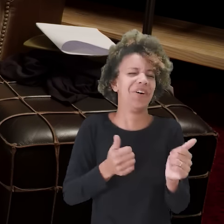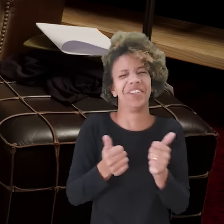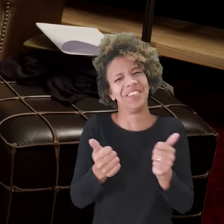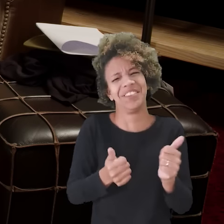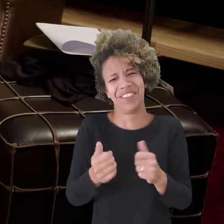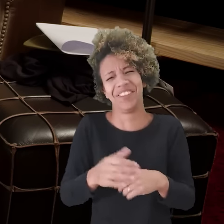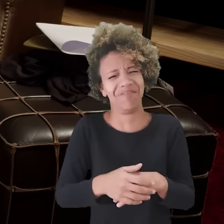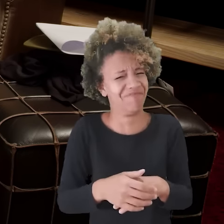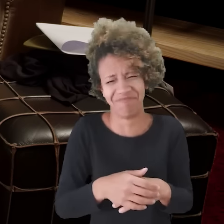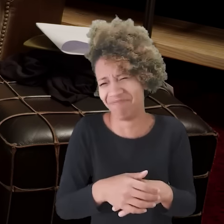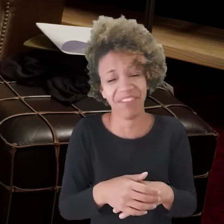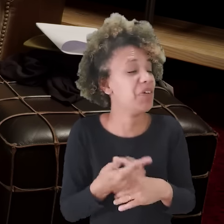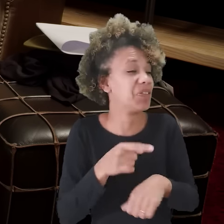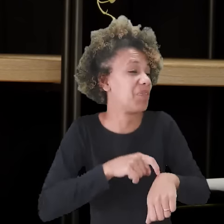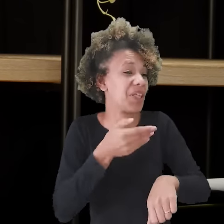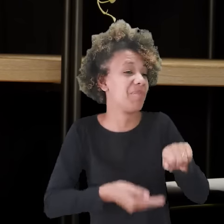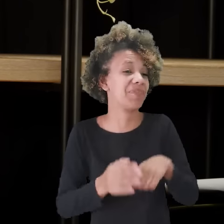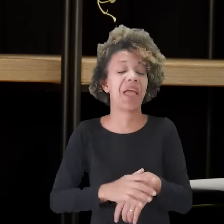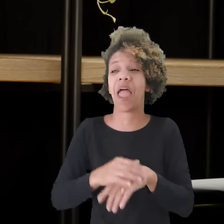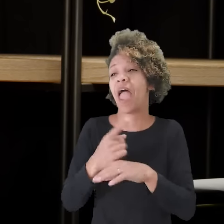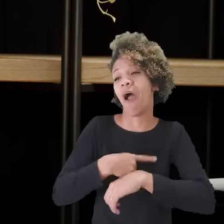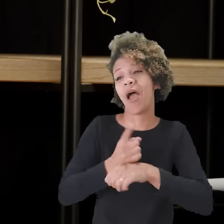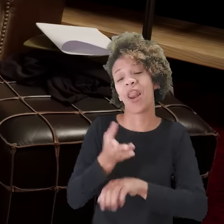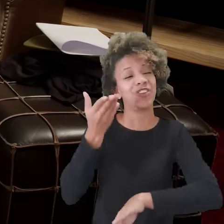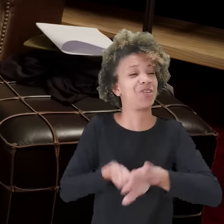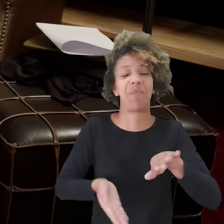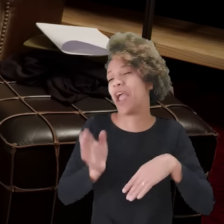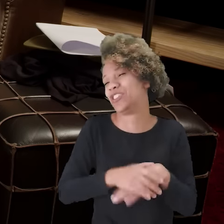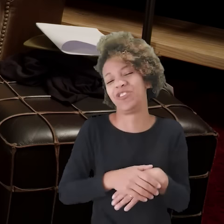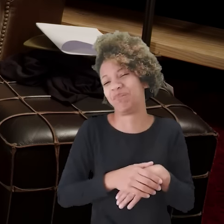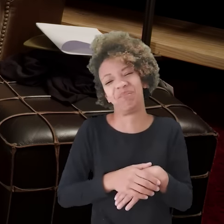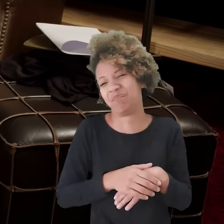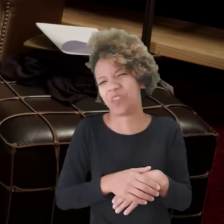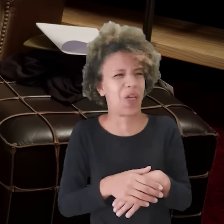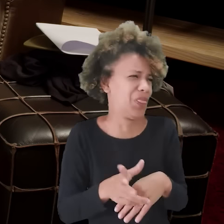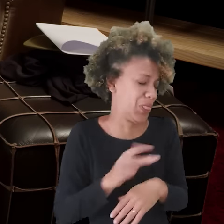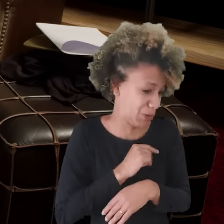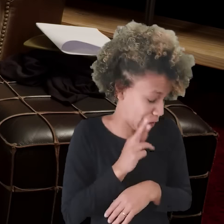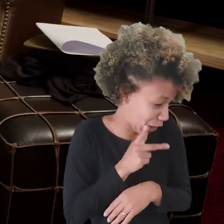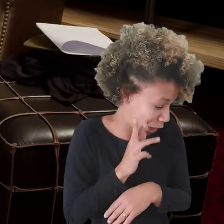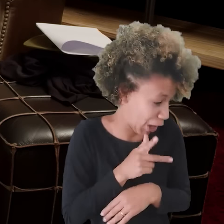o cara falou um absurdo quando eu não tenho tempo para perder quem perde é um relógio é tipo